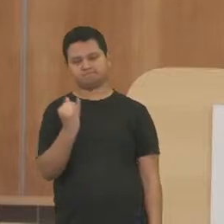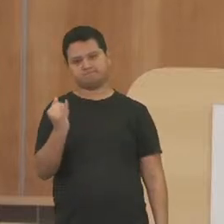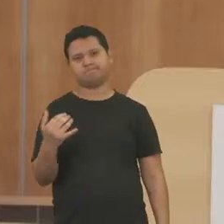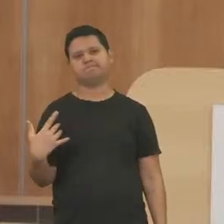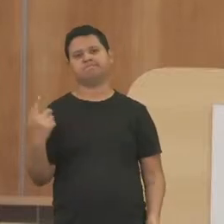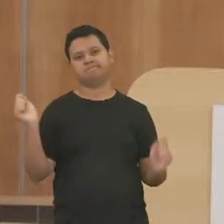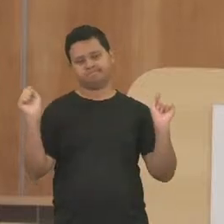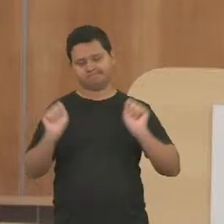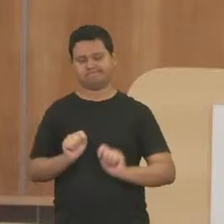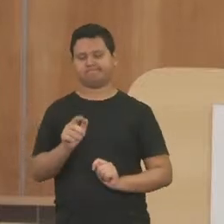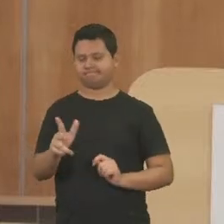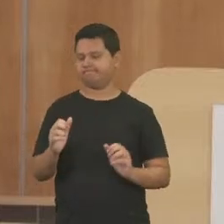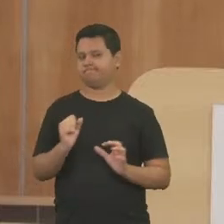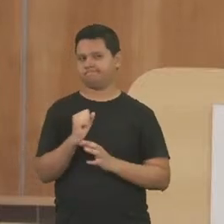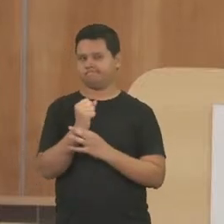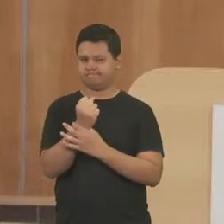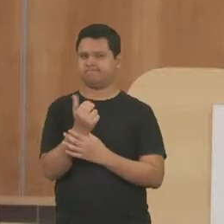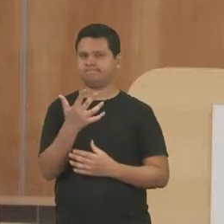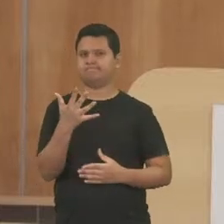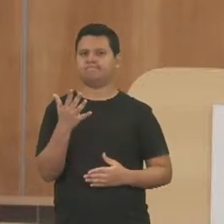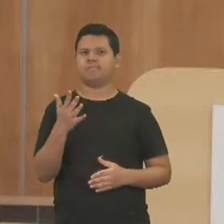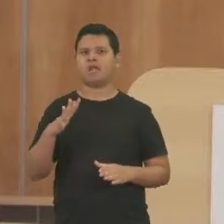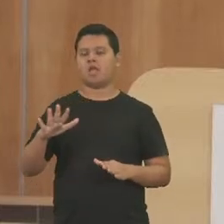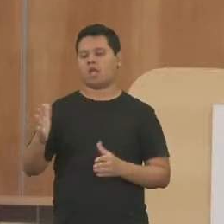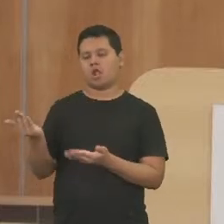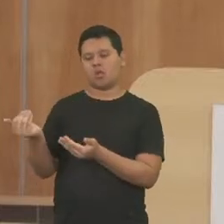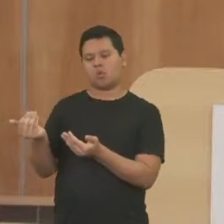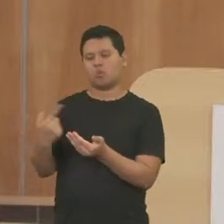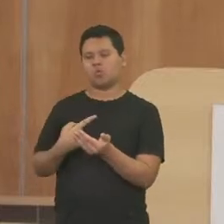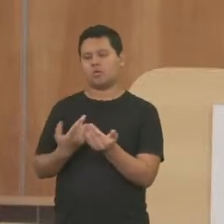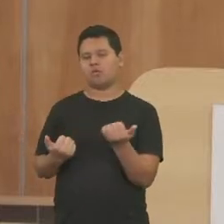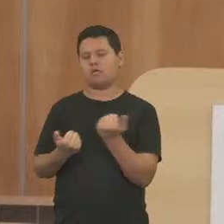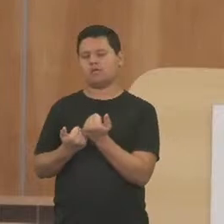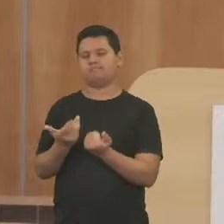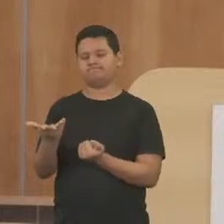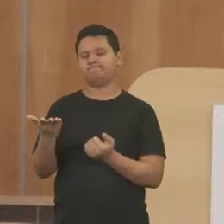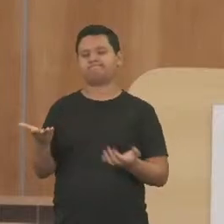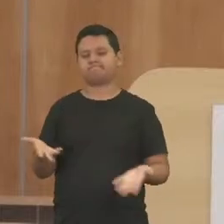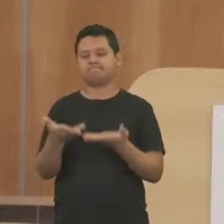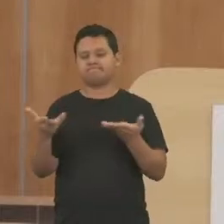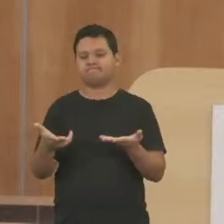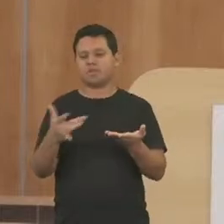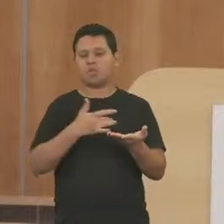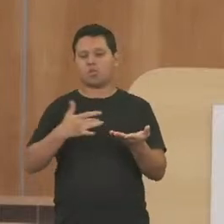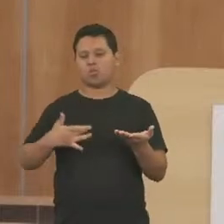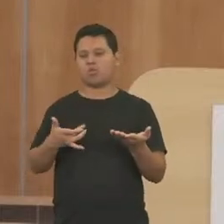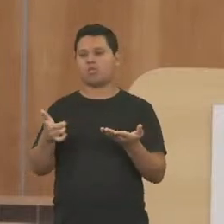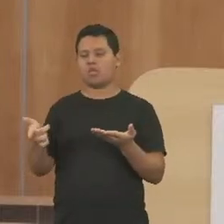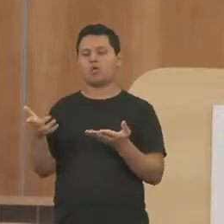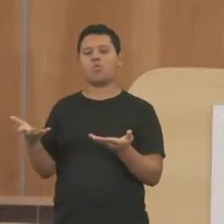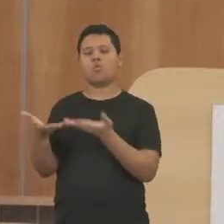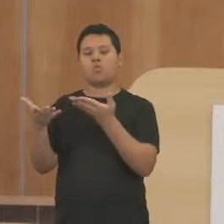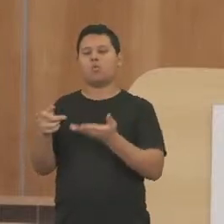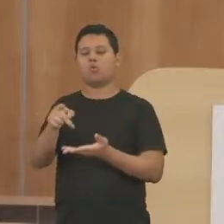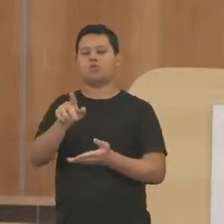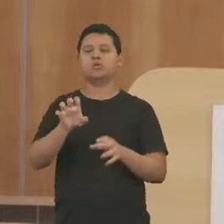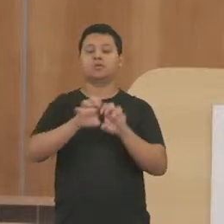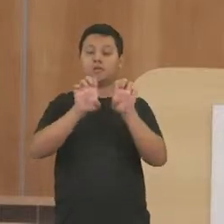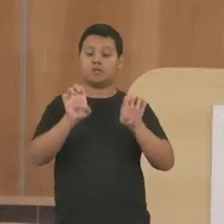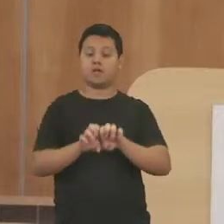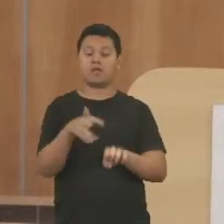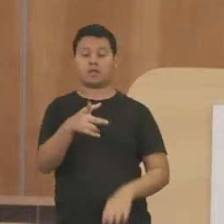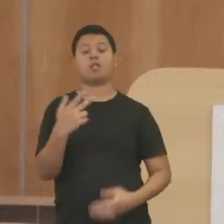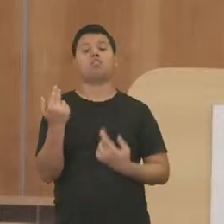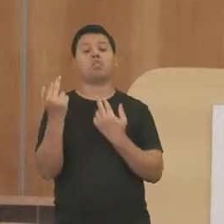para que a gente possa proteger a nossa juventude, para que a gente possa gerar saúde nesses equipamentos, assim como